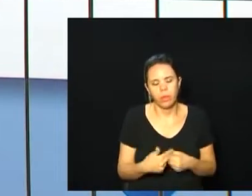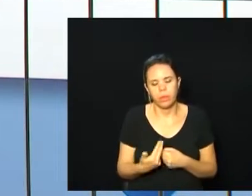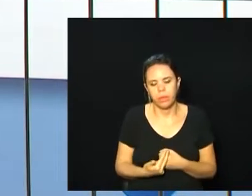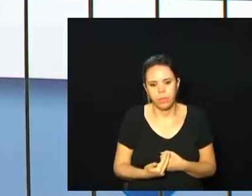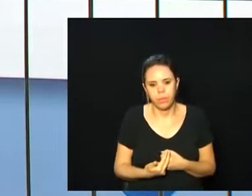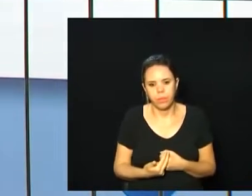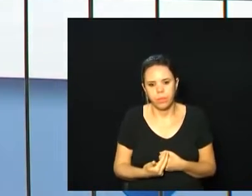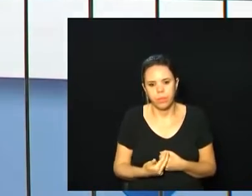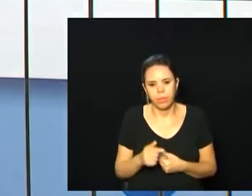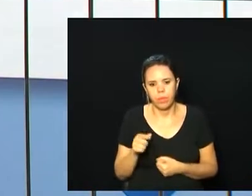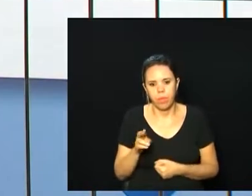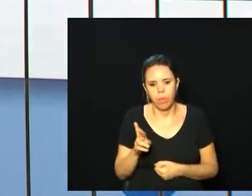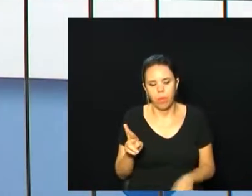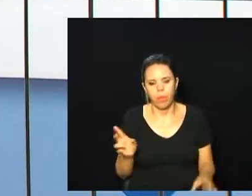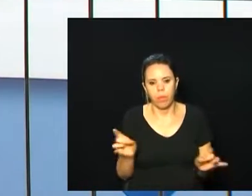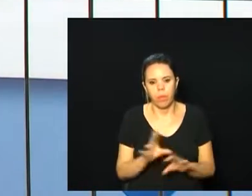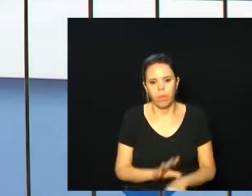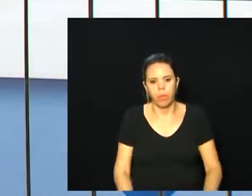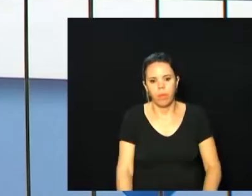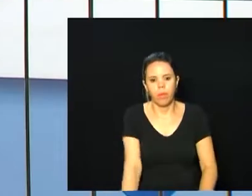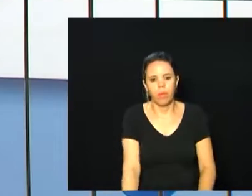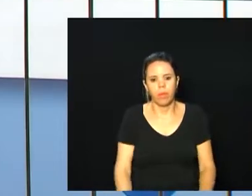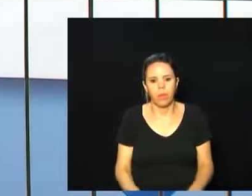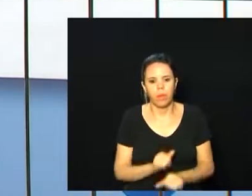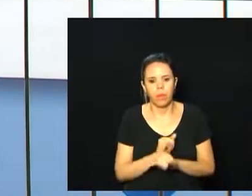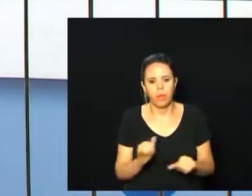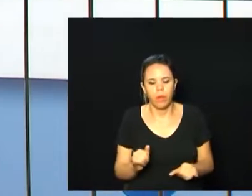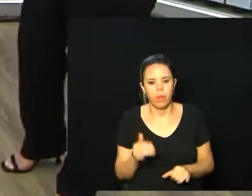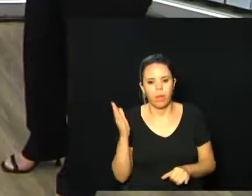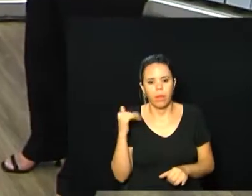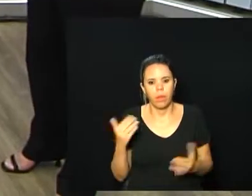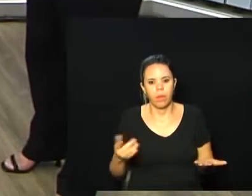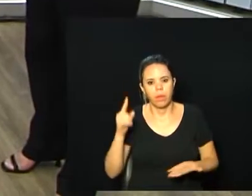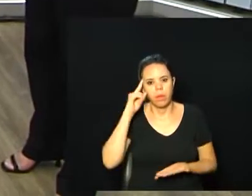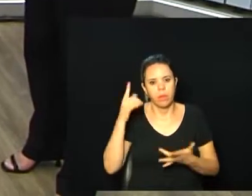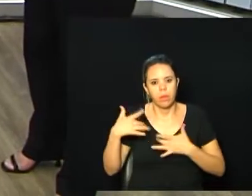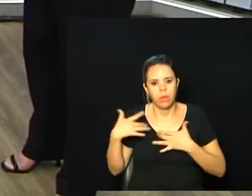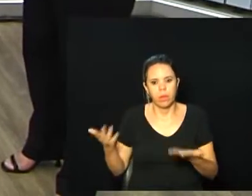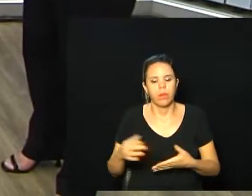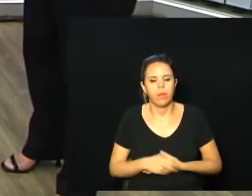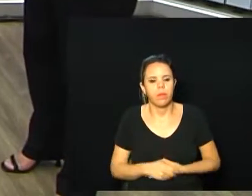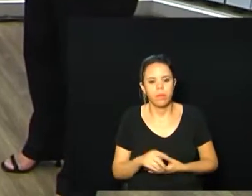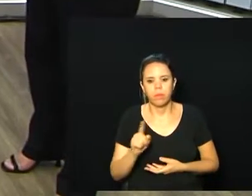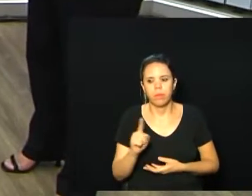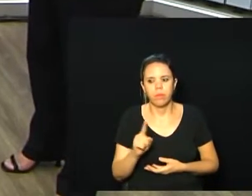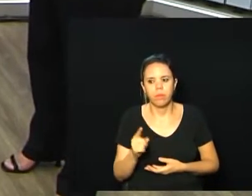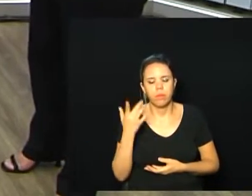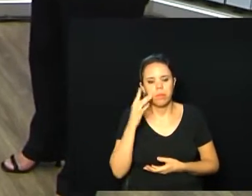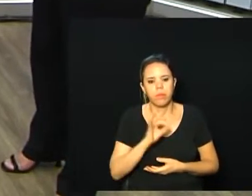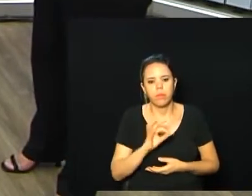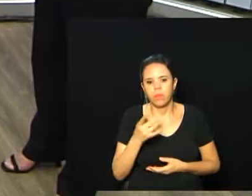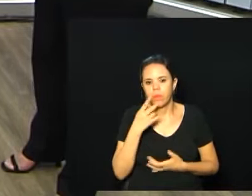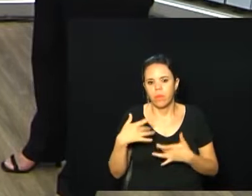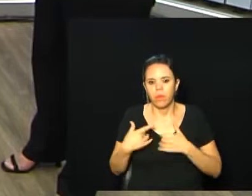conveste.unicamp.br. E eu vou encerrar com uma última notícia aqui, Viviane. Você sabia que hoje é o dia de doar? Não sabia. A gente falou de doação